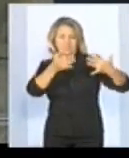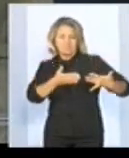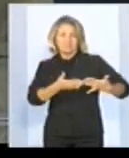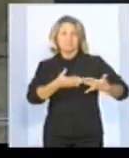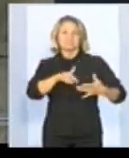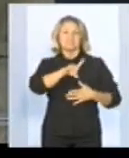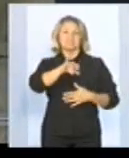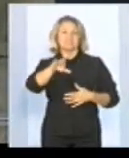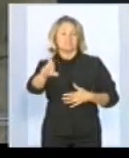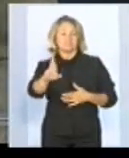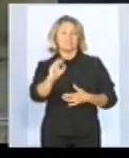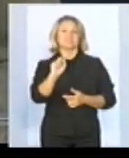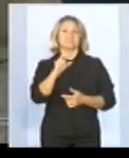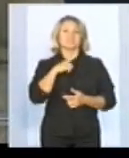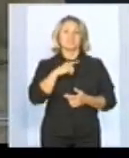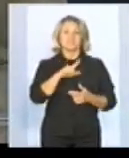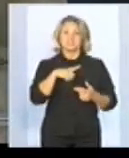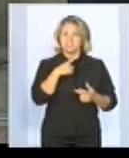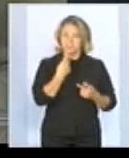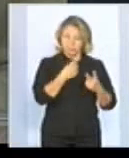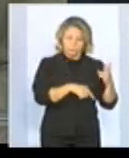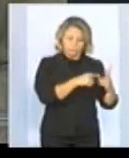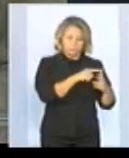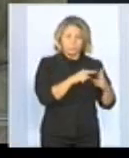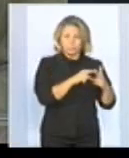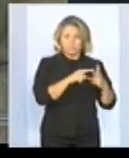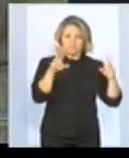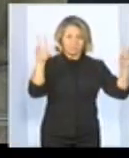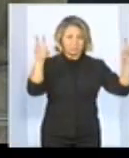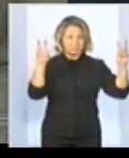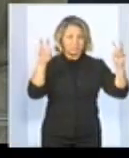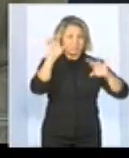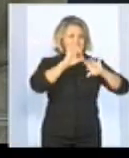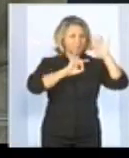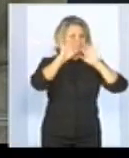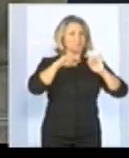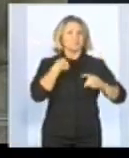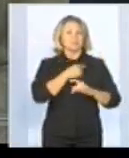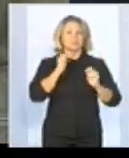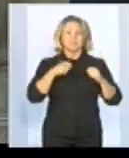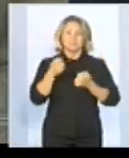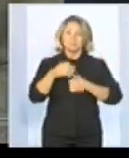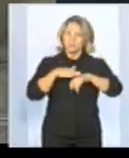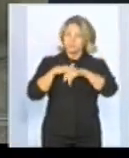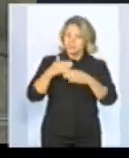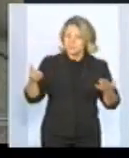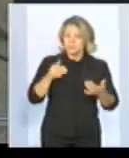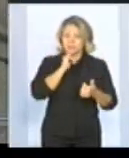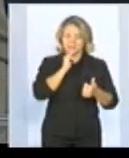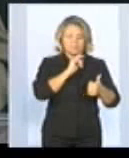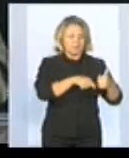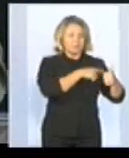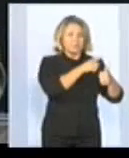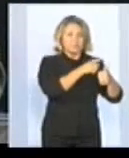ADI, eu acho que existem dois dogmas, duas questões especiais que a gente pode tratar hoje. A primeira delas, existe